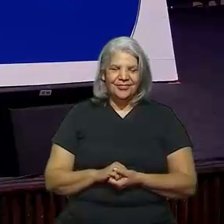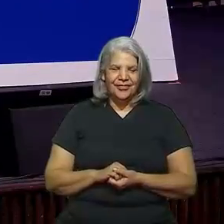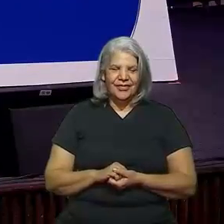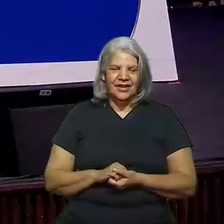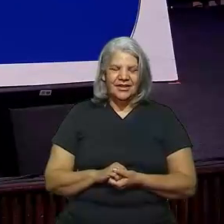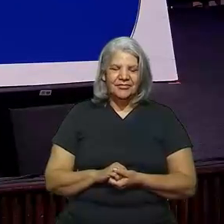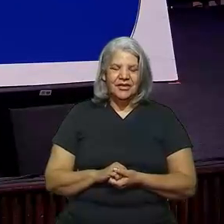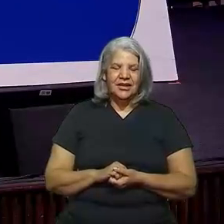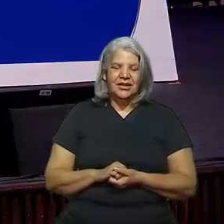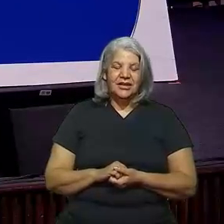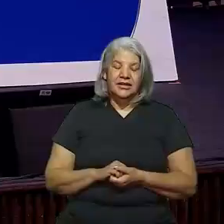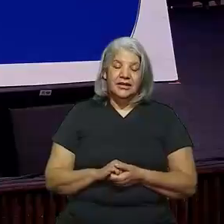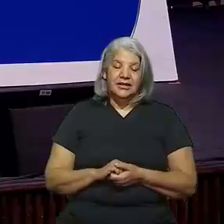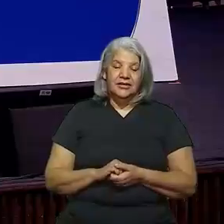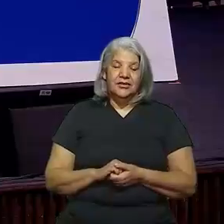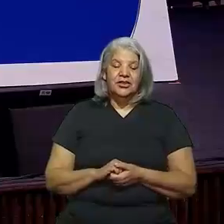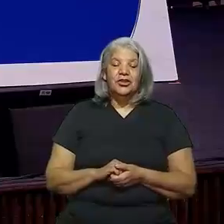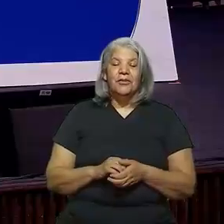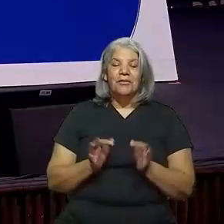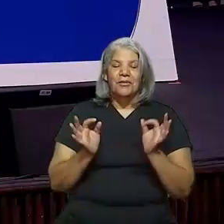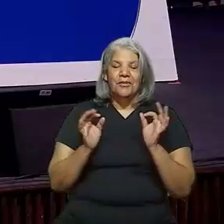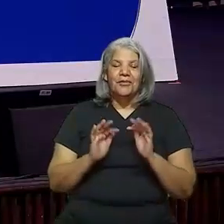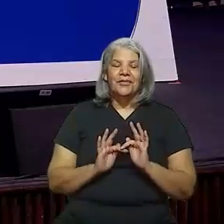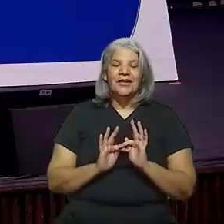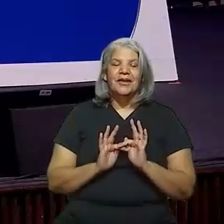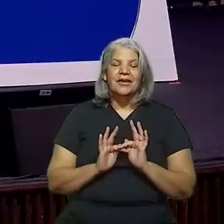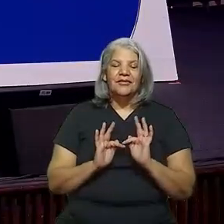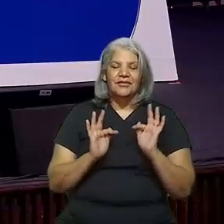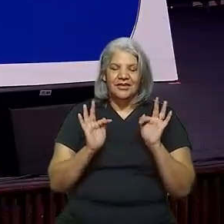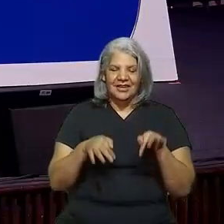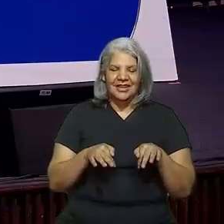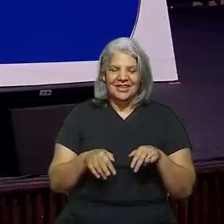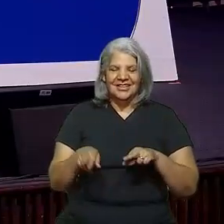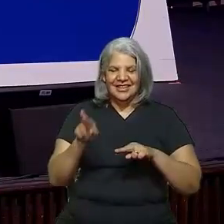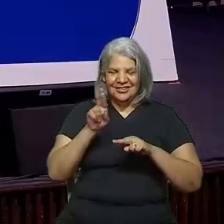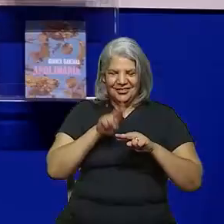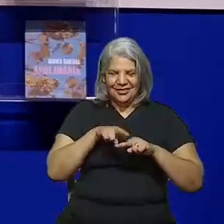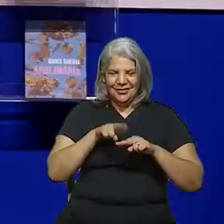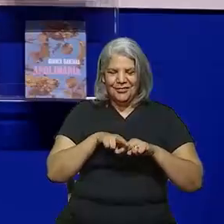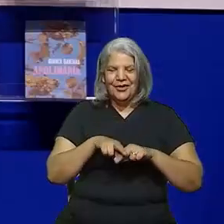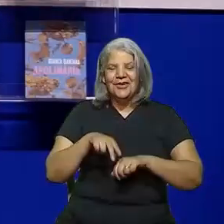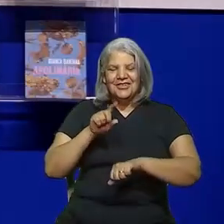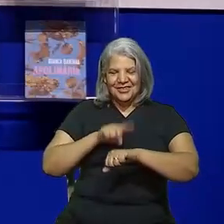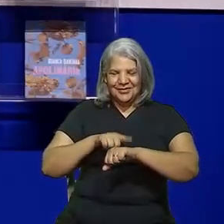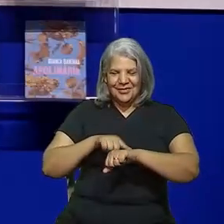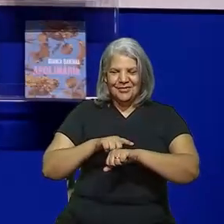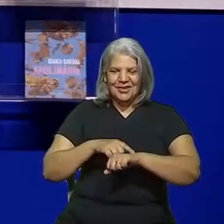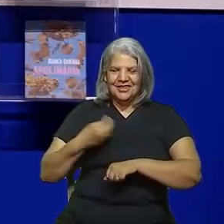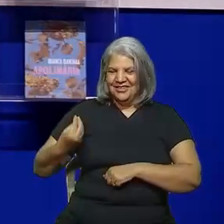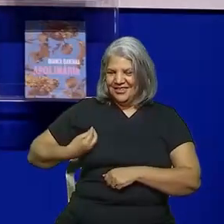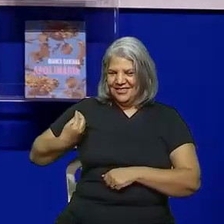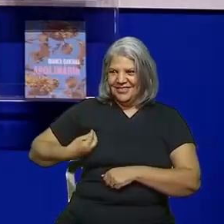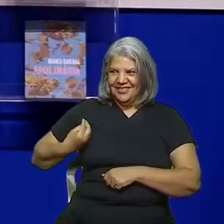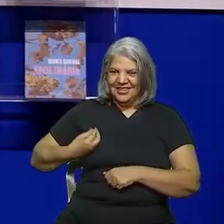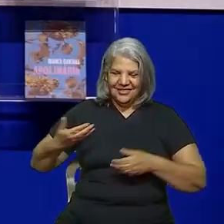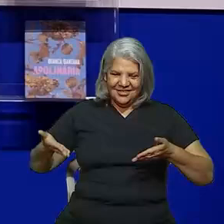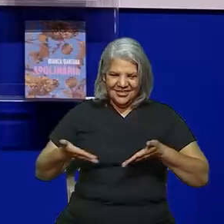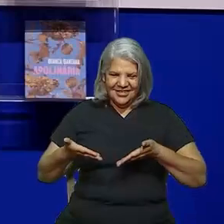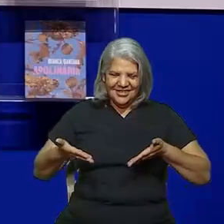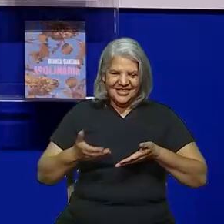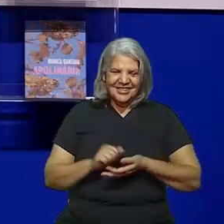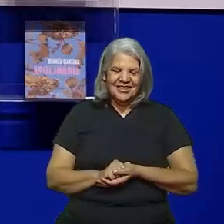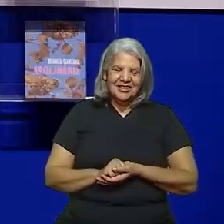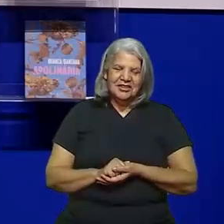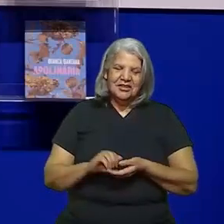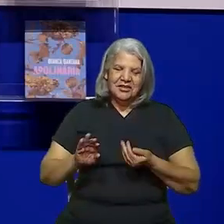Então, só para terminar com Drummond, sobre esse momento em que a gente está agora, não